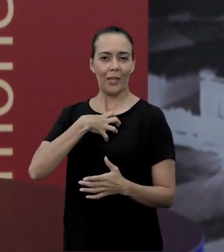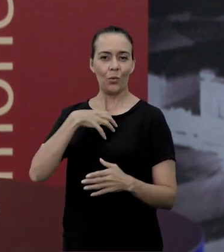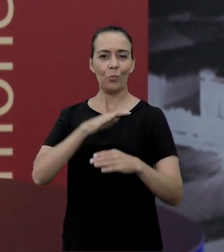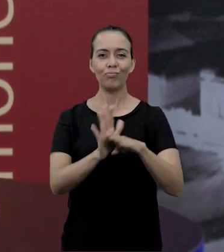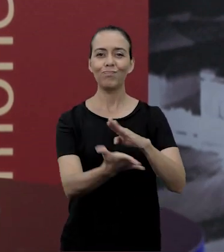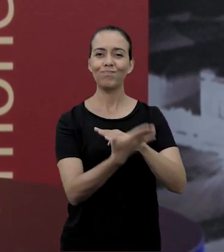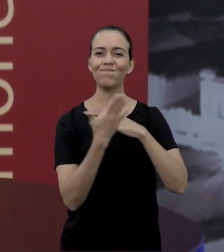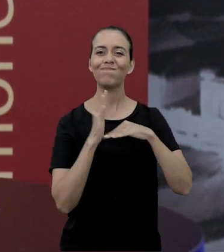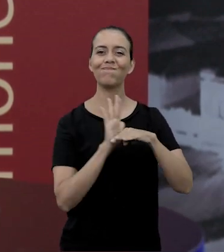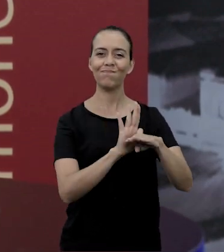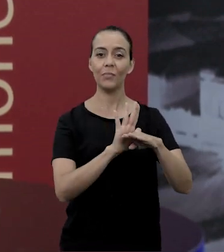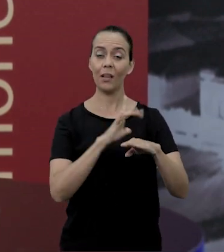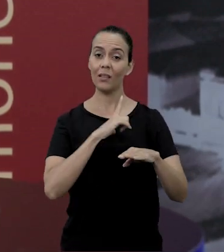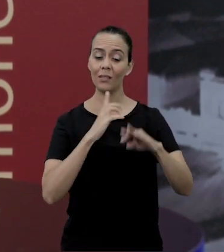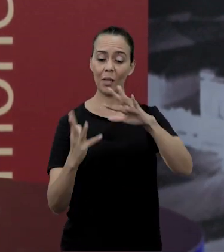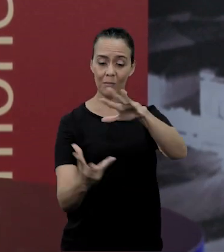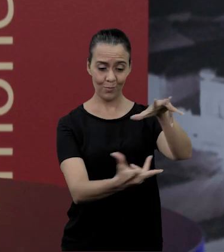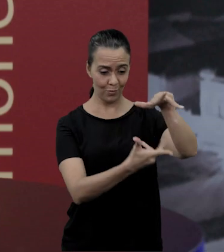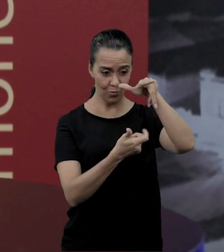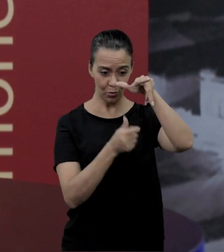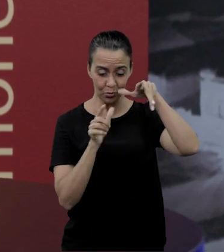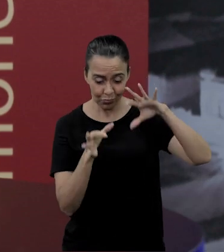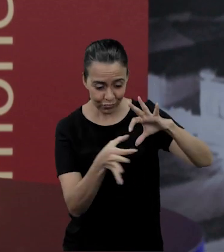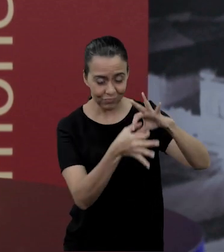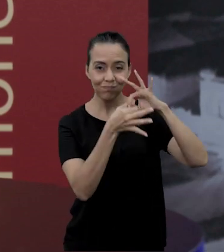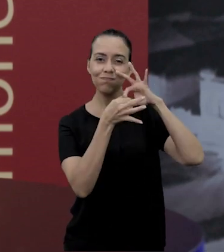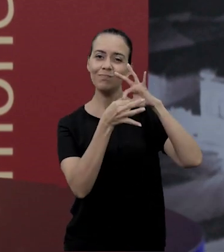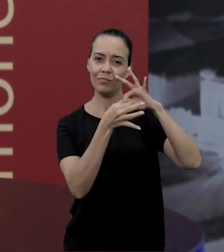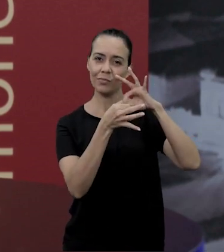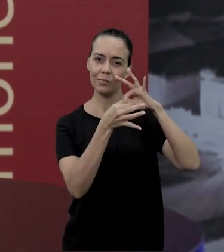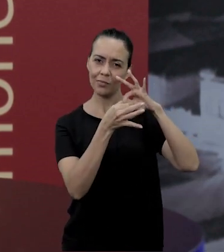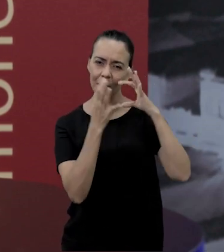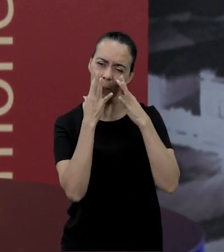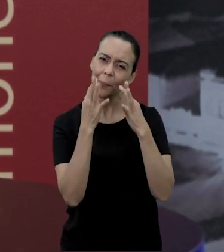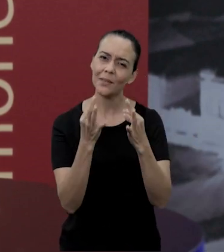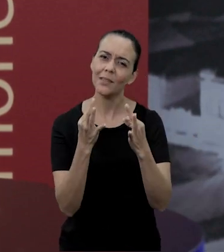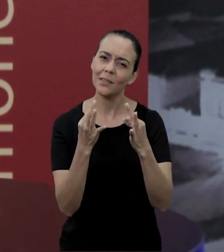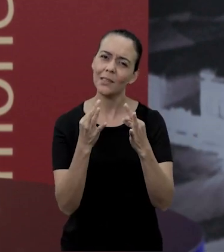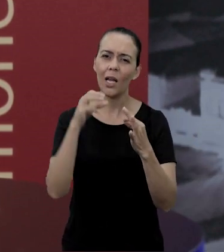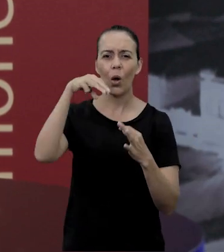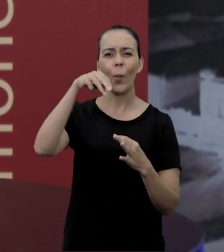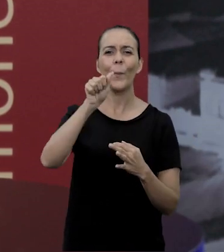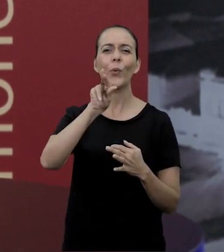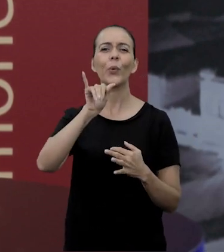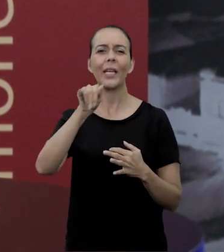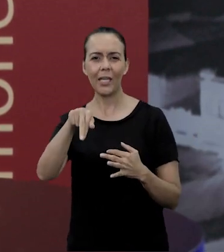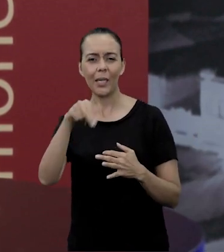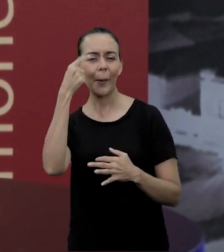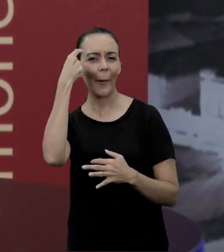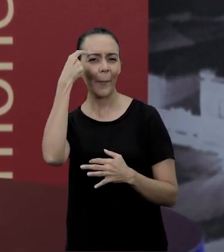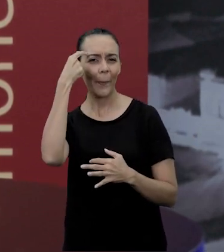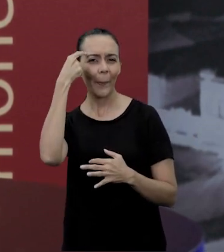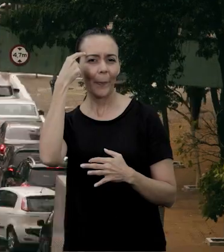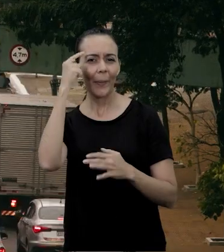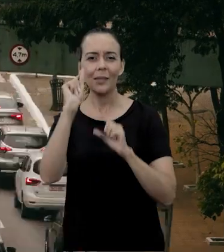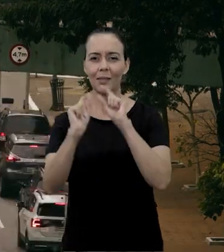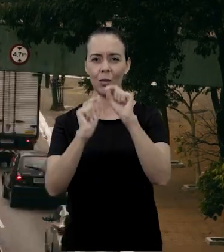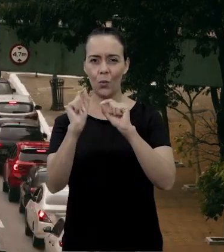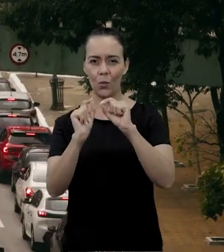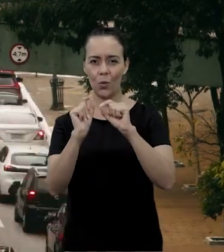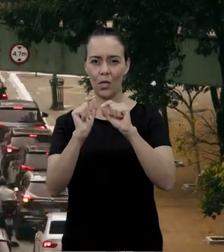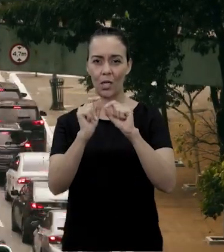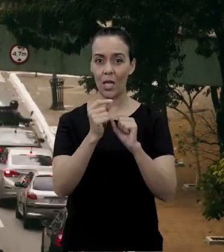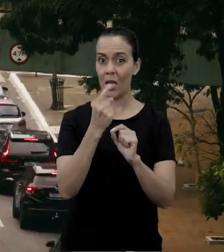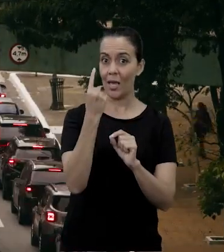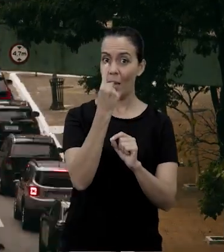mútuo que nos une à nossa terra. Note bem, considerada pelo Morin como a primeira e